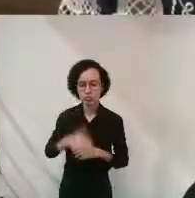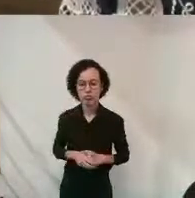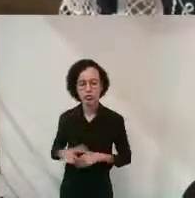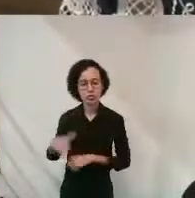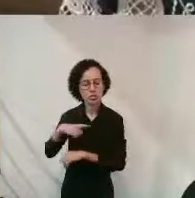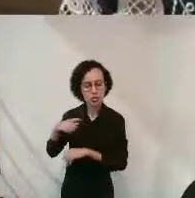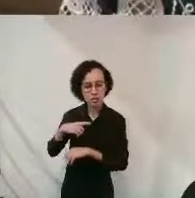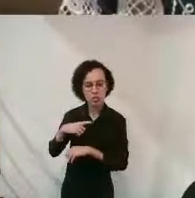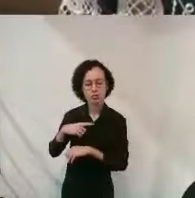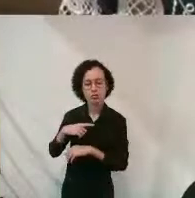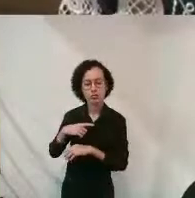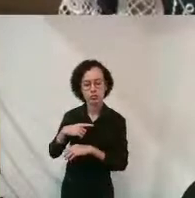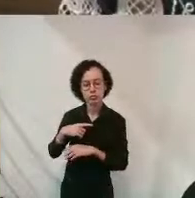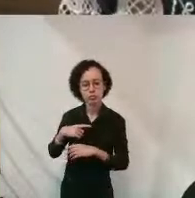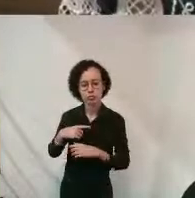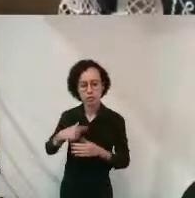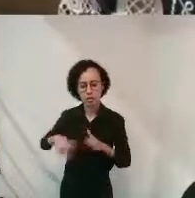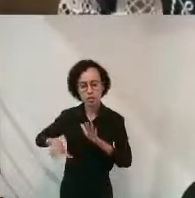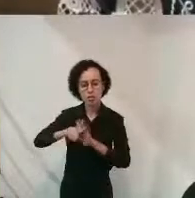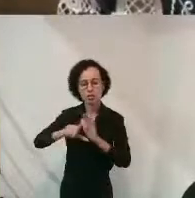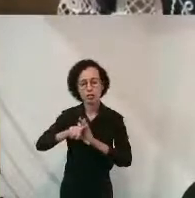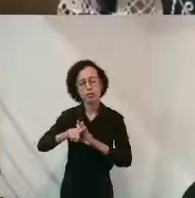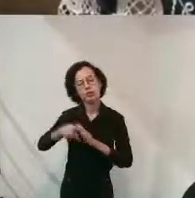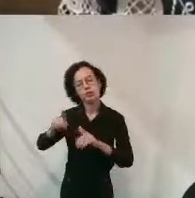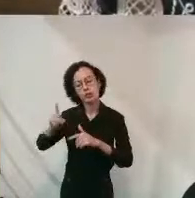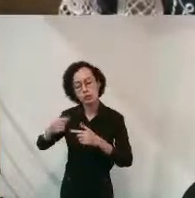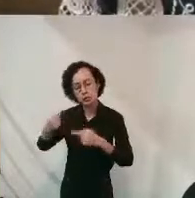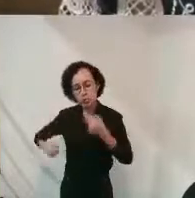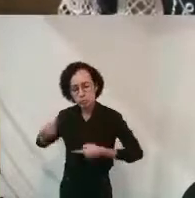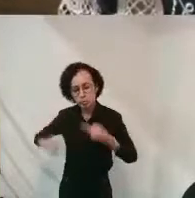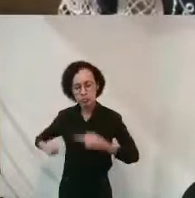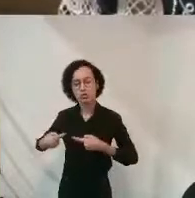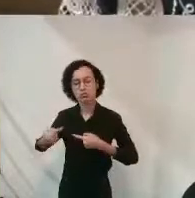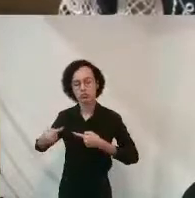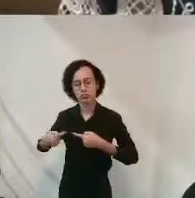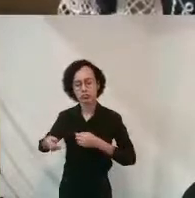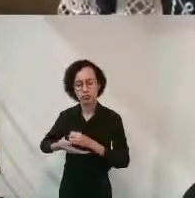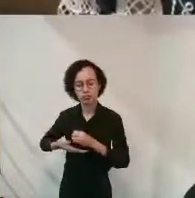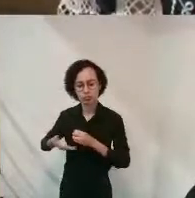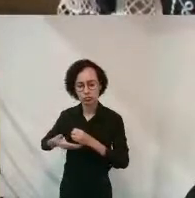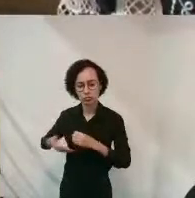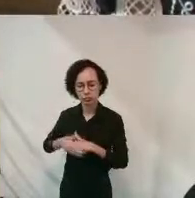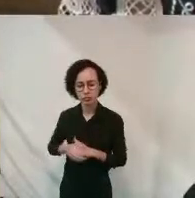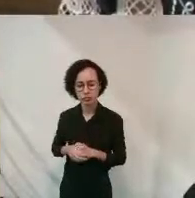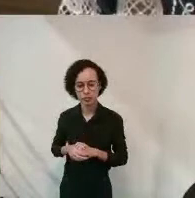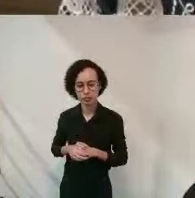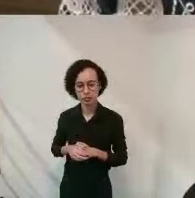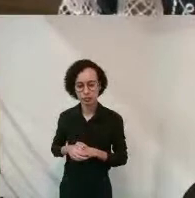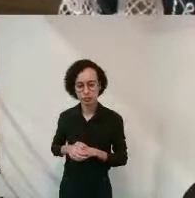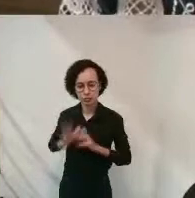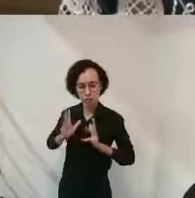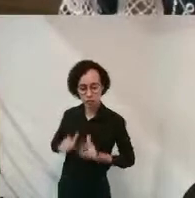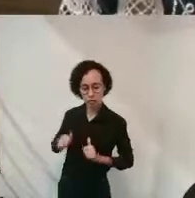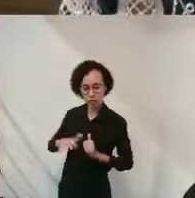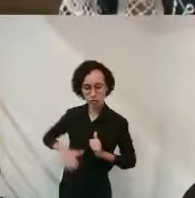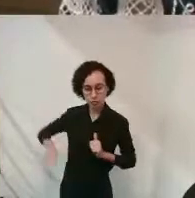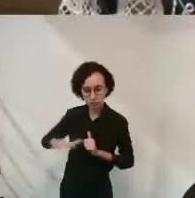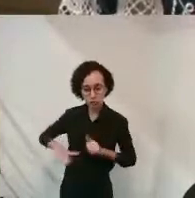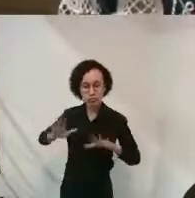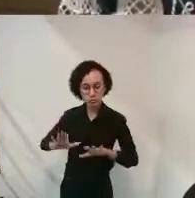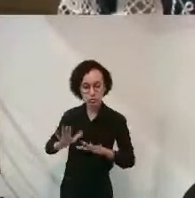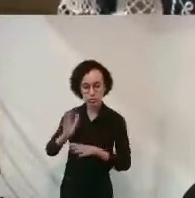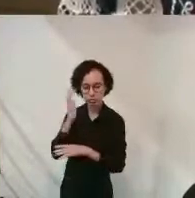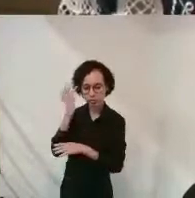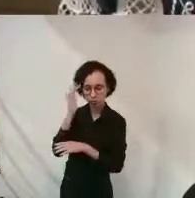temos debaixo do braço a Lei de Política Nacional de Resíduos Sólidos, a Lei de Política de Saneamento há muitos anos. E realmente a reflexão em todos